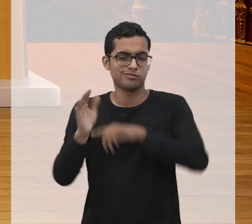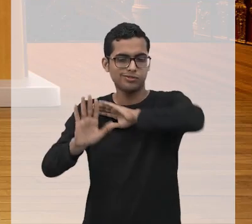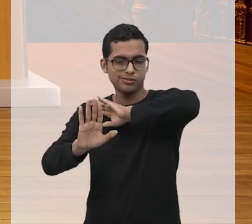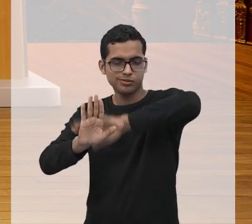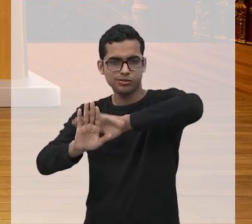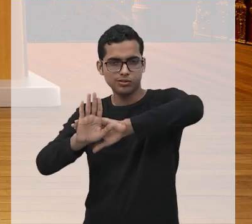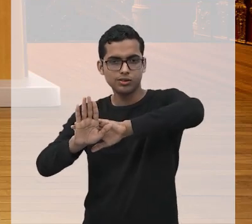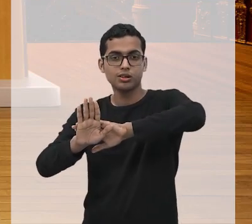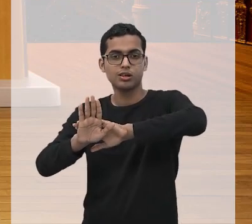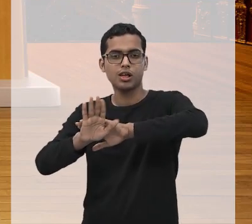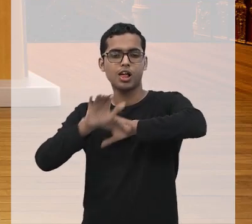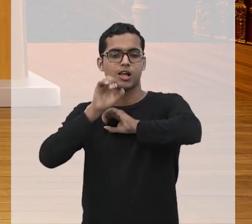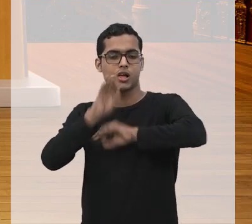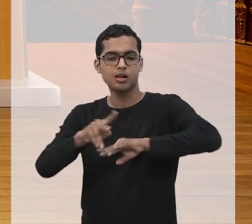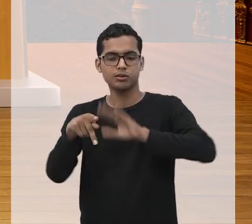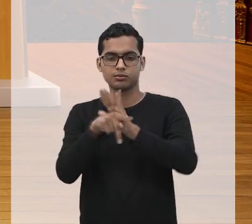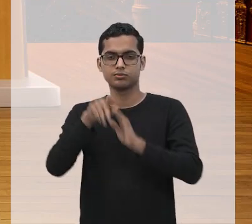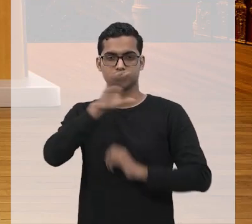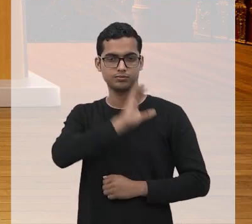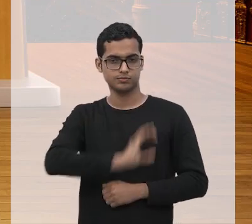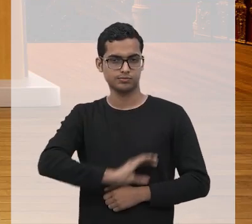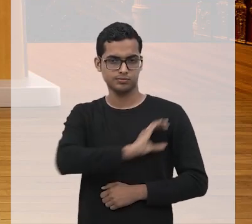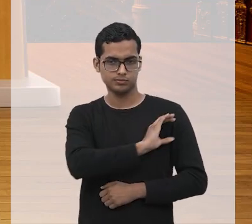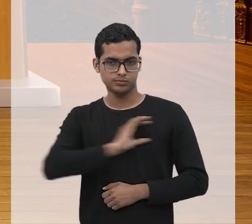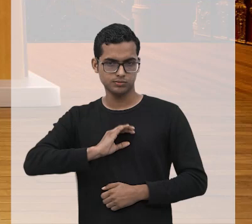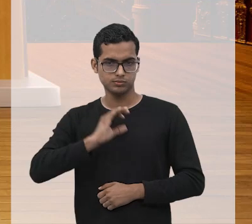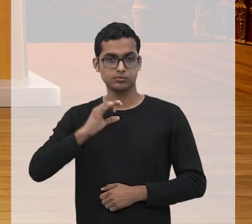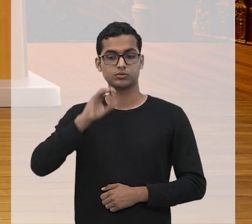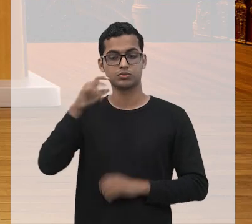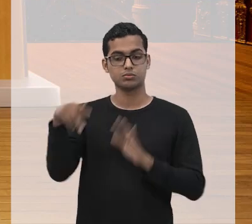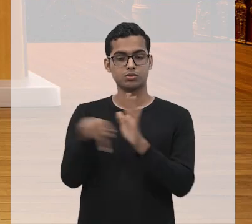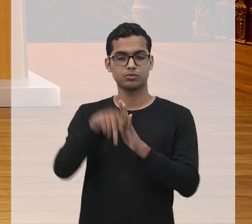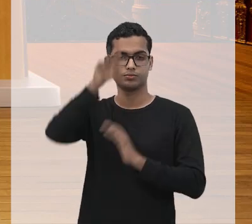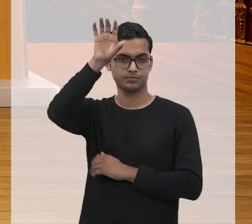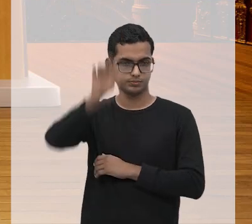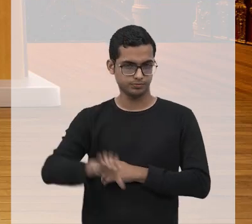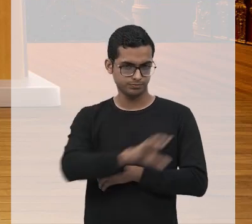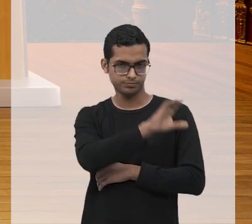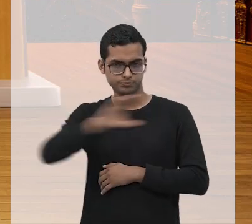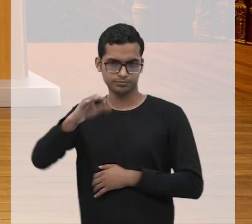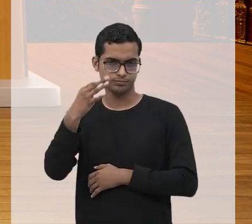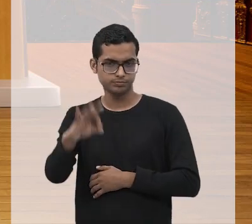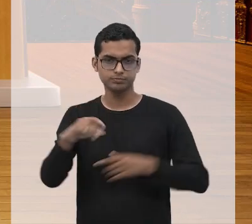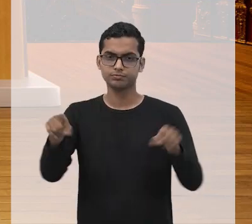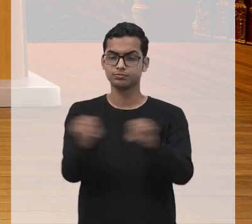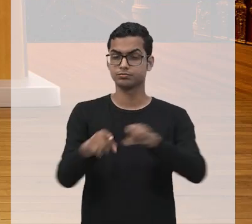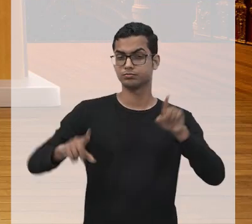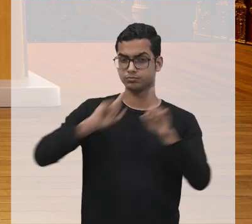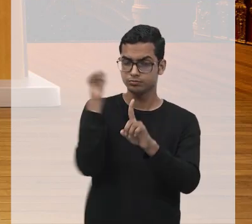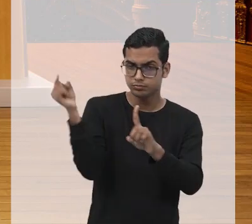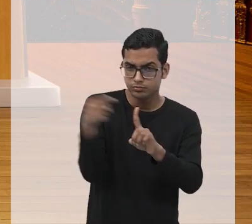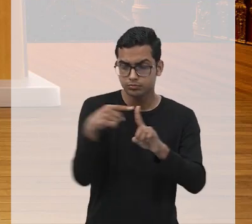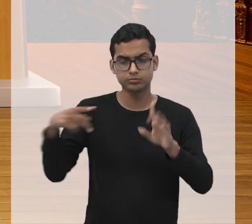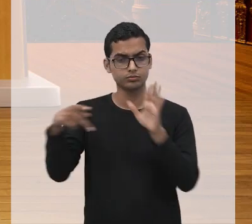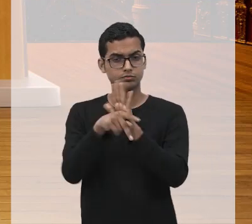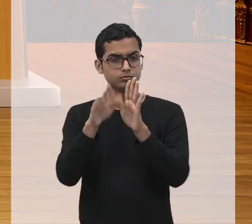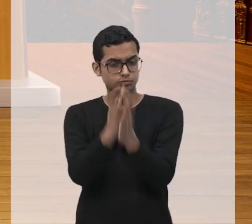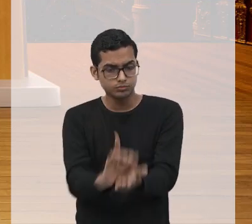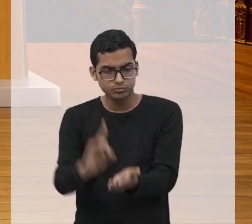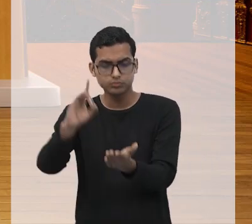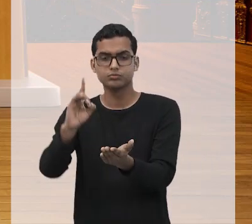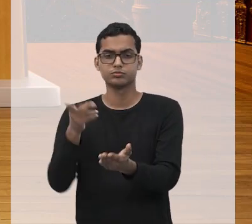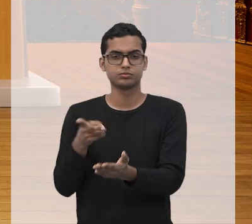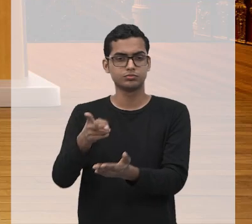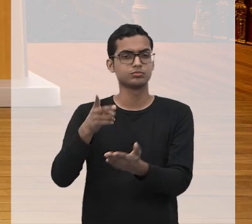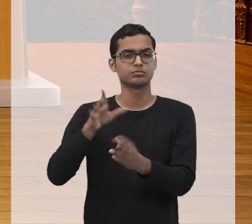a catequização, eram os ensinamentos católicos. Então, o propósito bíblico ele está à frente de